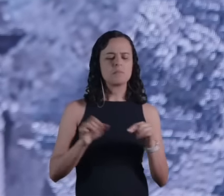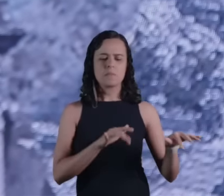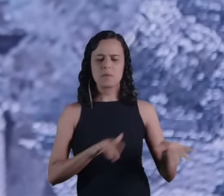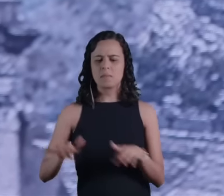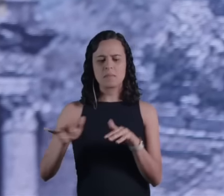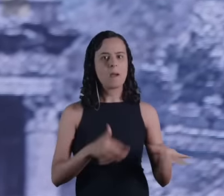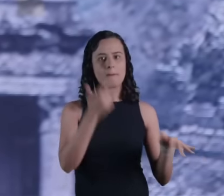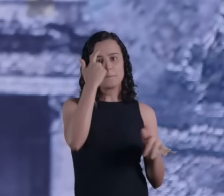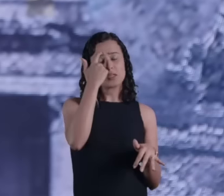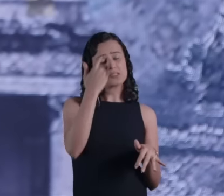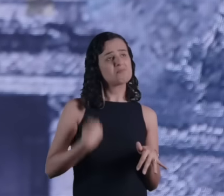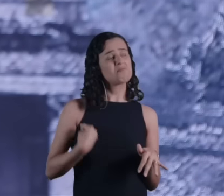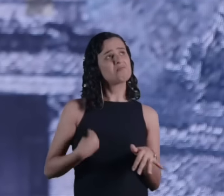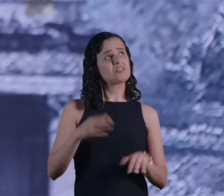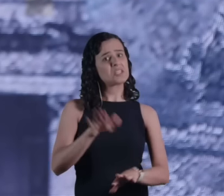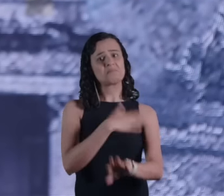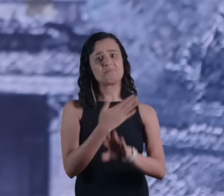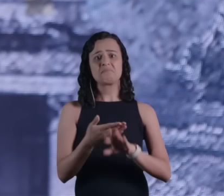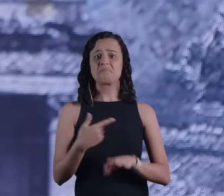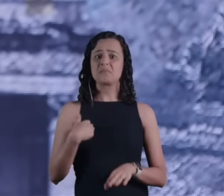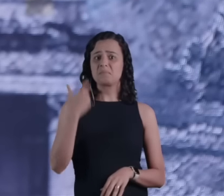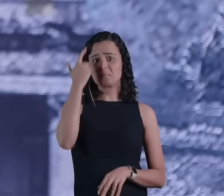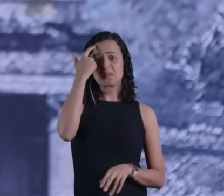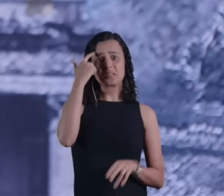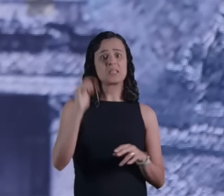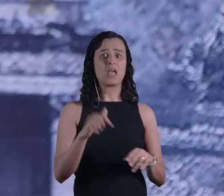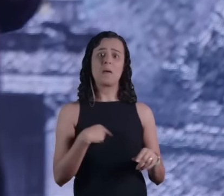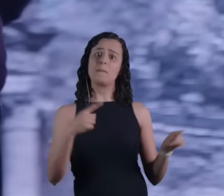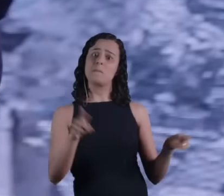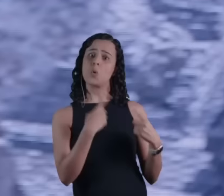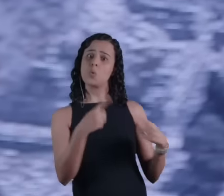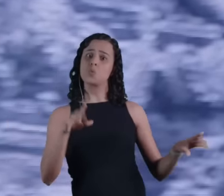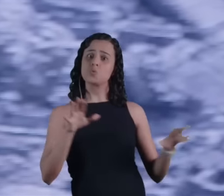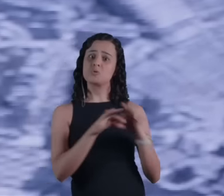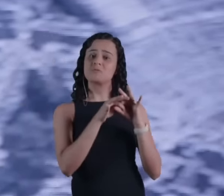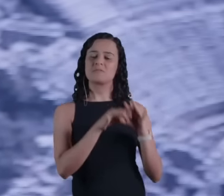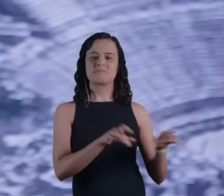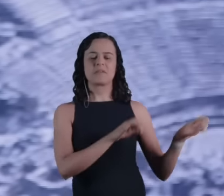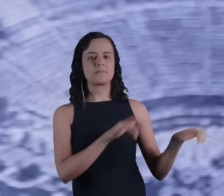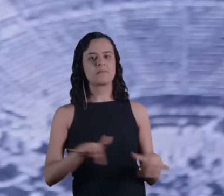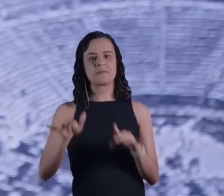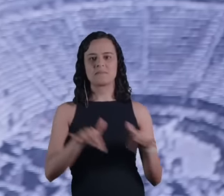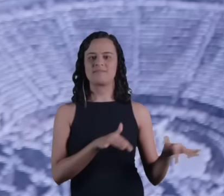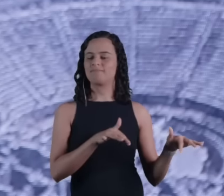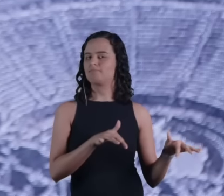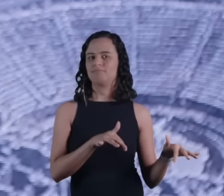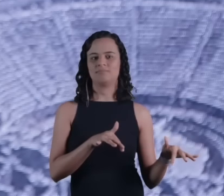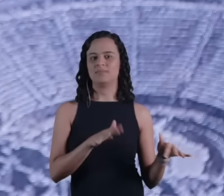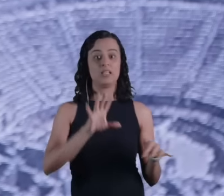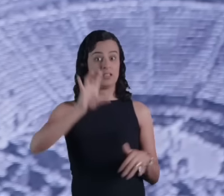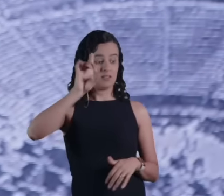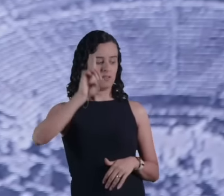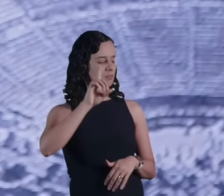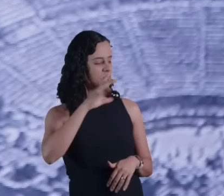fosse viver da música. E quando Deus me salvou, Ele disse: você não vai ser um